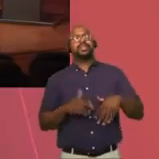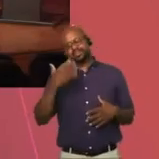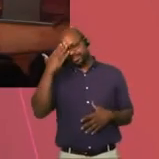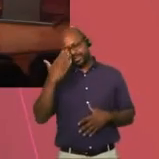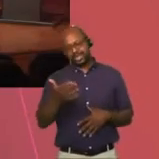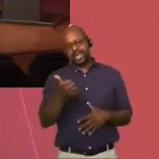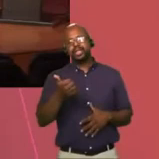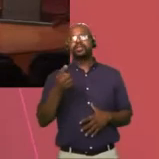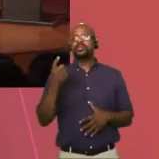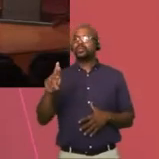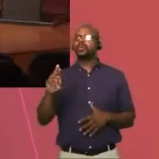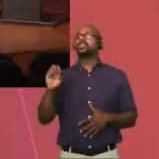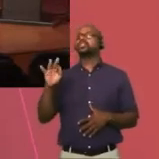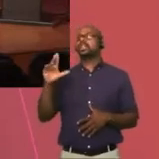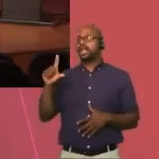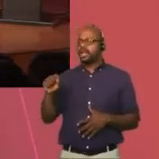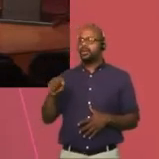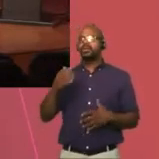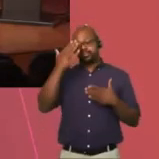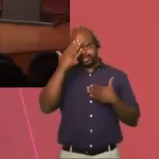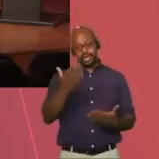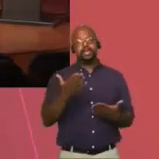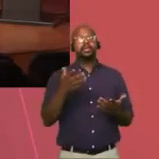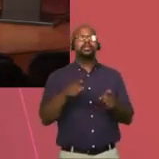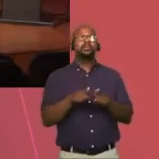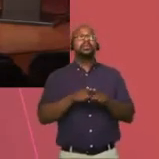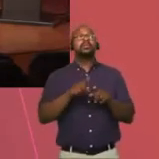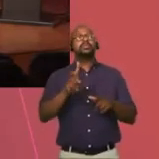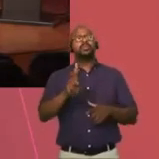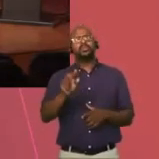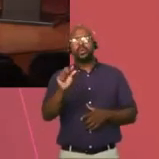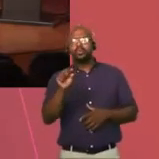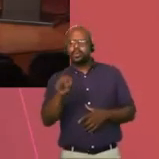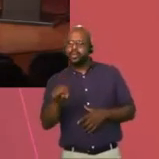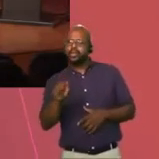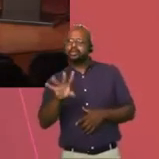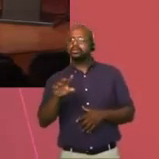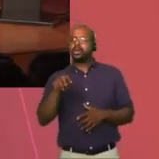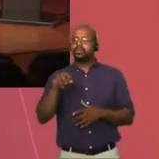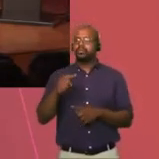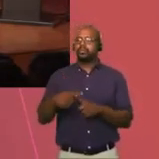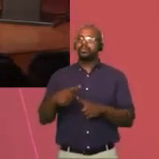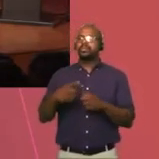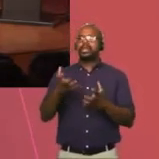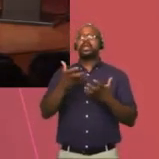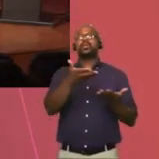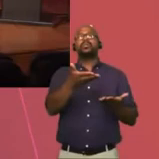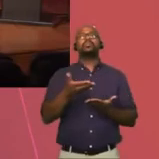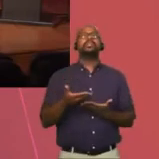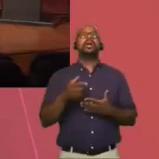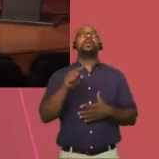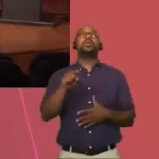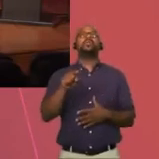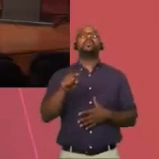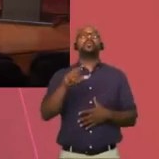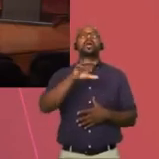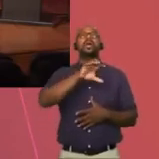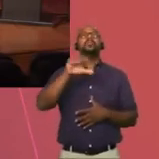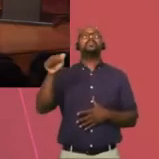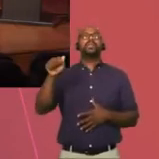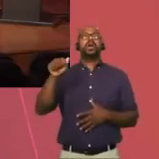obrigada doutora apostele o Dantas e eu quero pedir para o senhor continuar um pouquinho aqui com a gente no palco porque eu quero convidar um